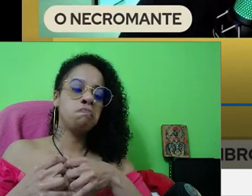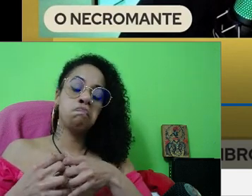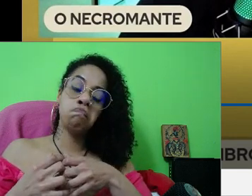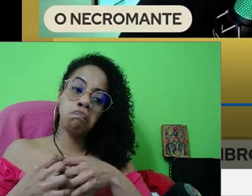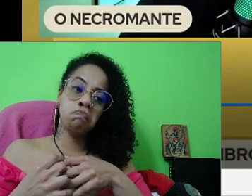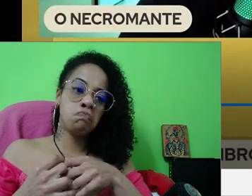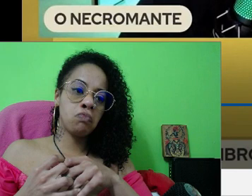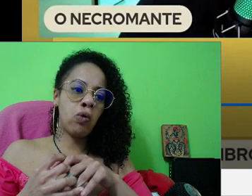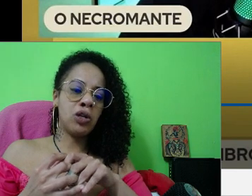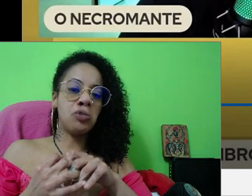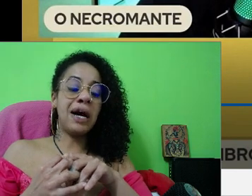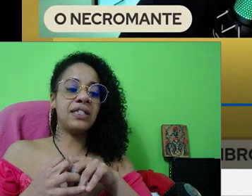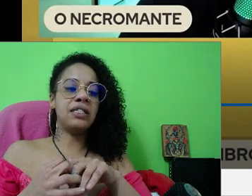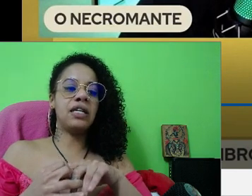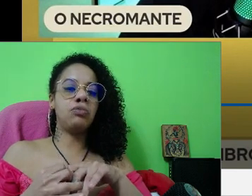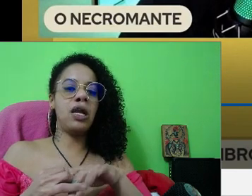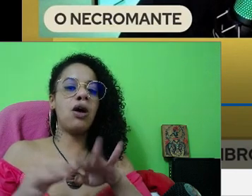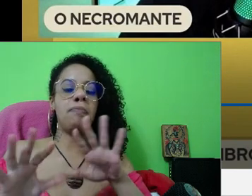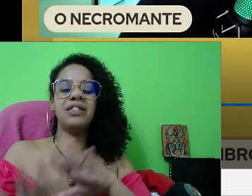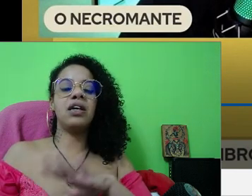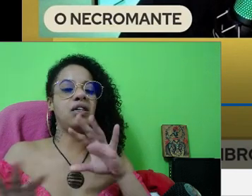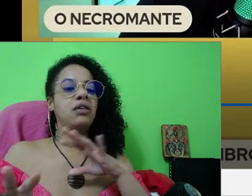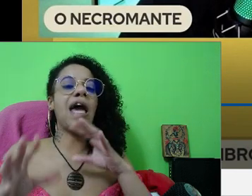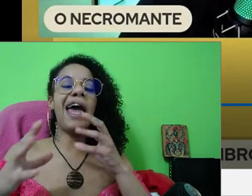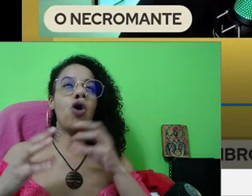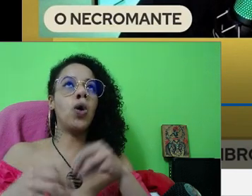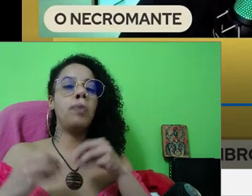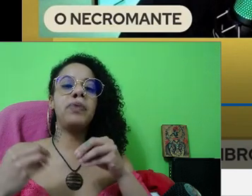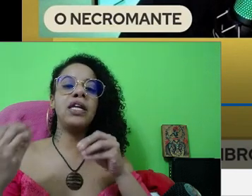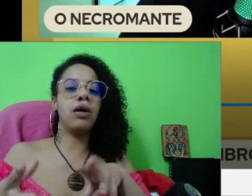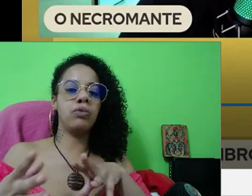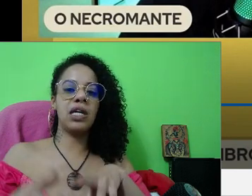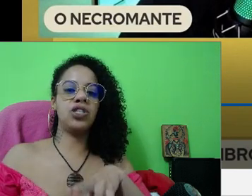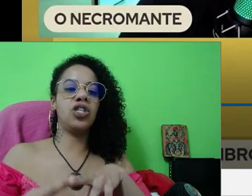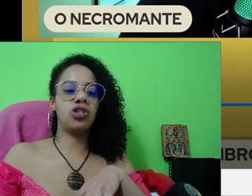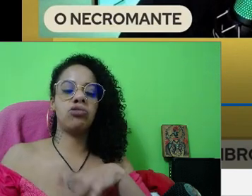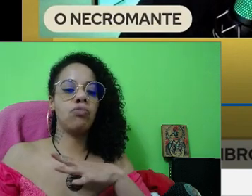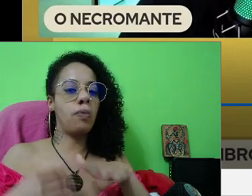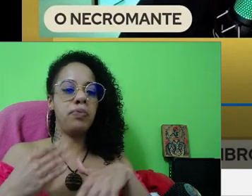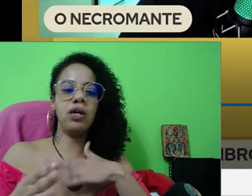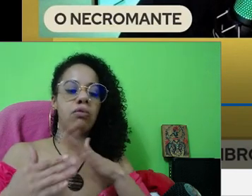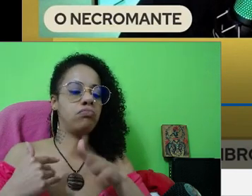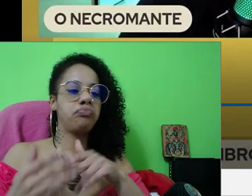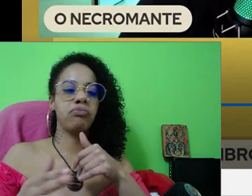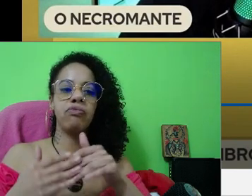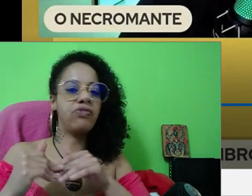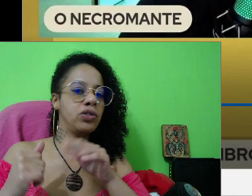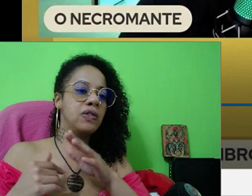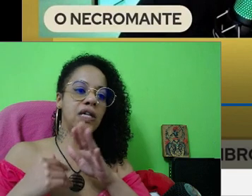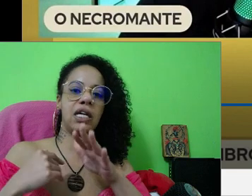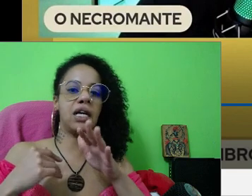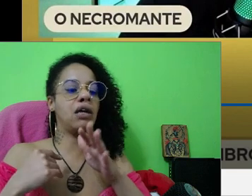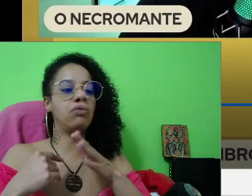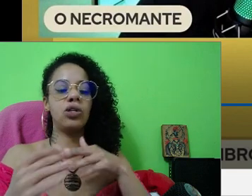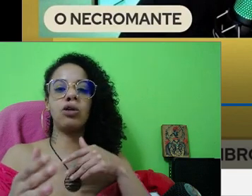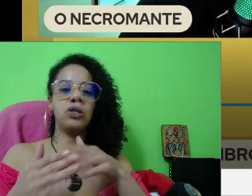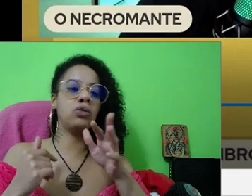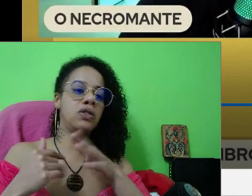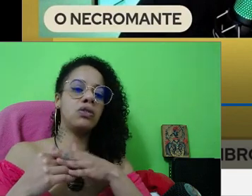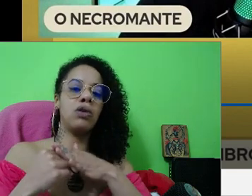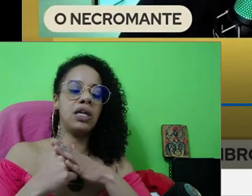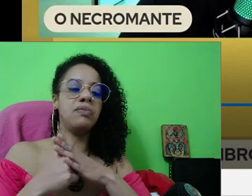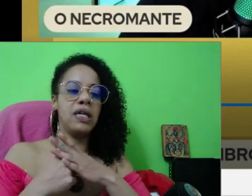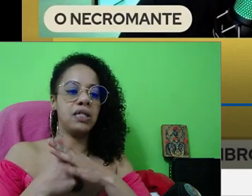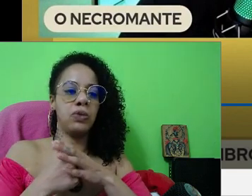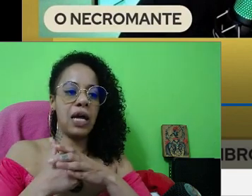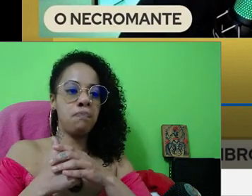né quanto mais acessa o melhor mas aí é opinião tá gente opinião aí cada um que